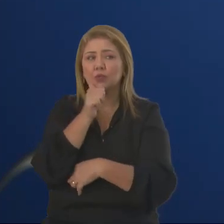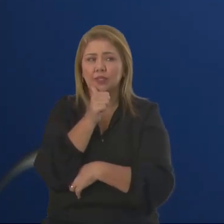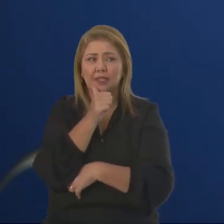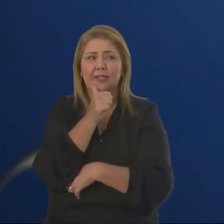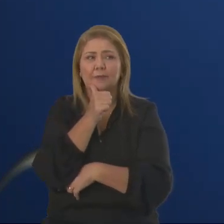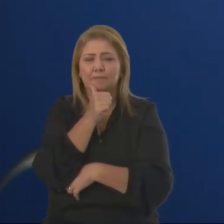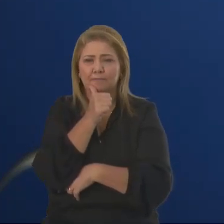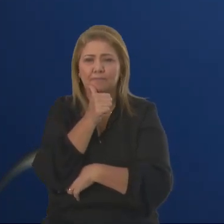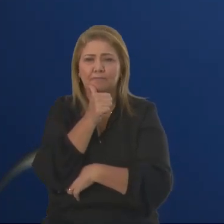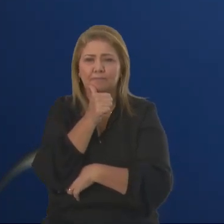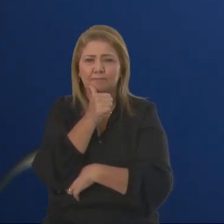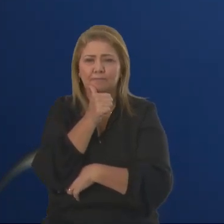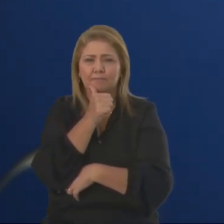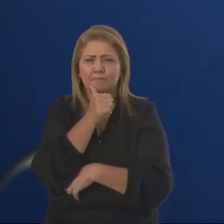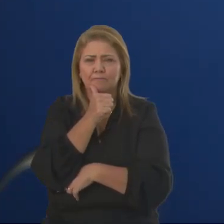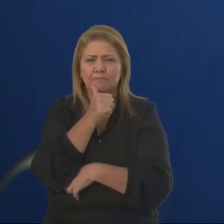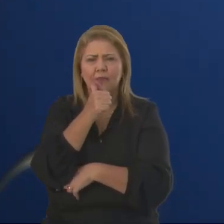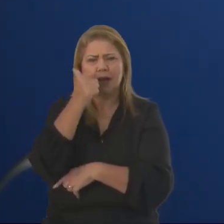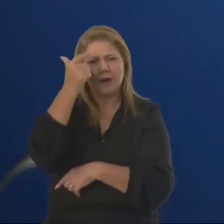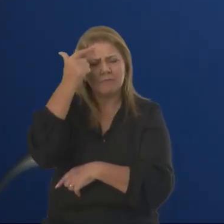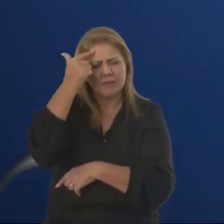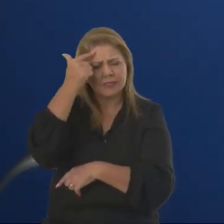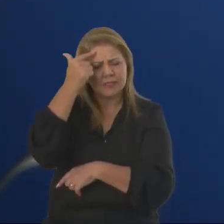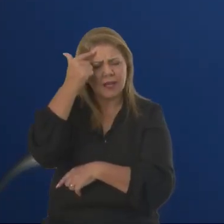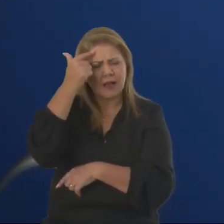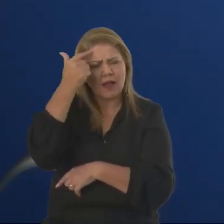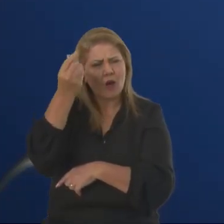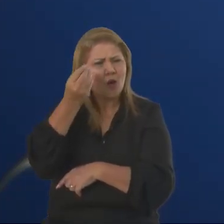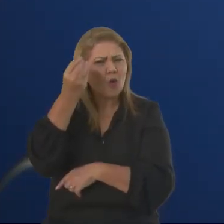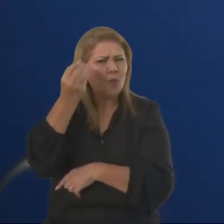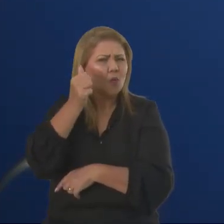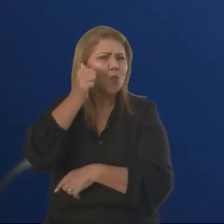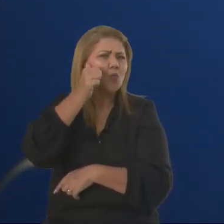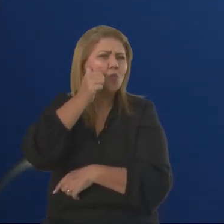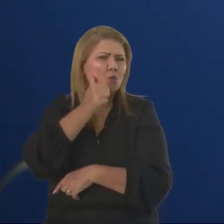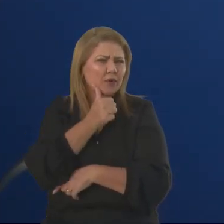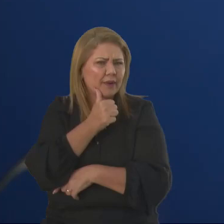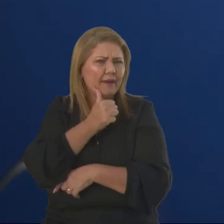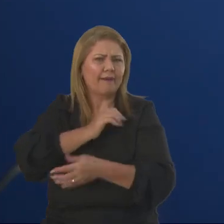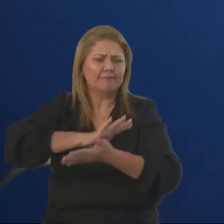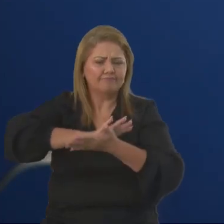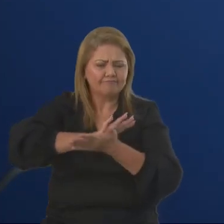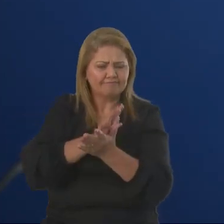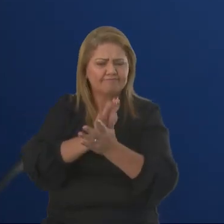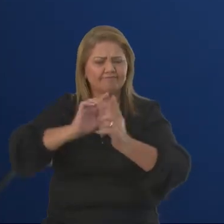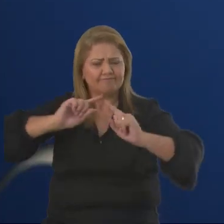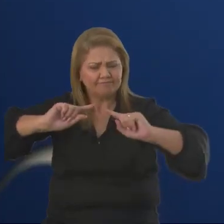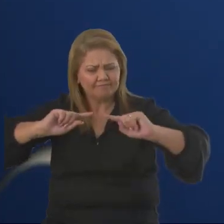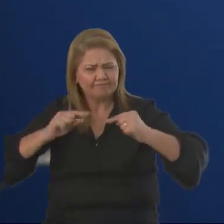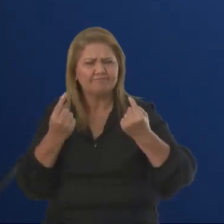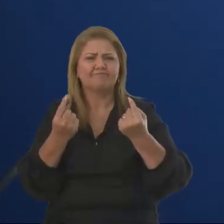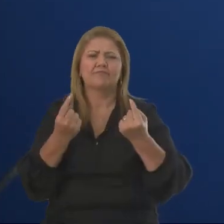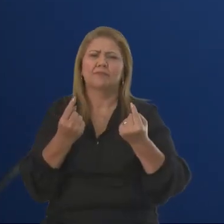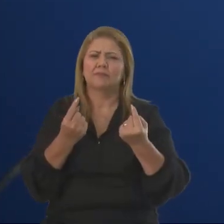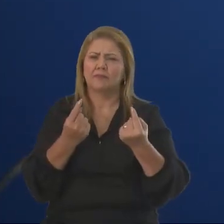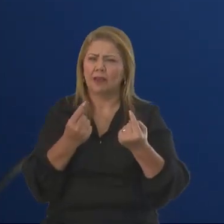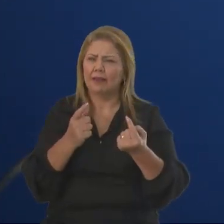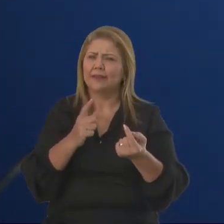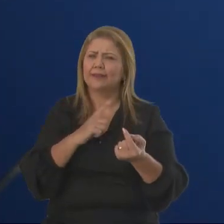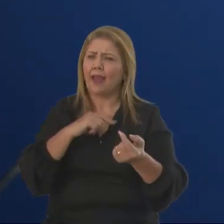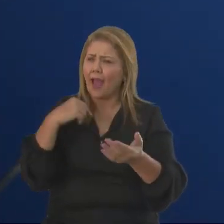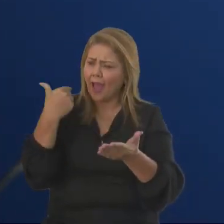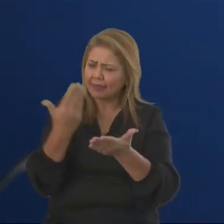Nos chamar a essa reflexão acerca dos muitos desafios, distinções, discriminações, que, por incrível que pareça, ainda